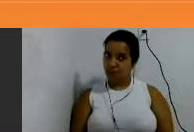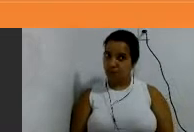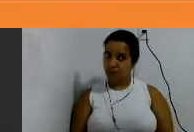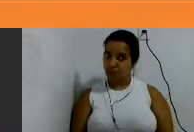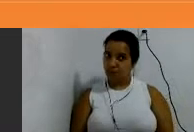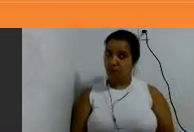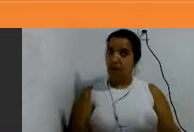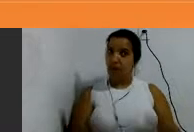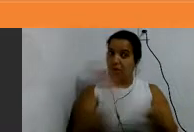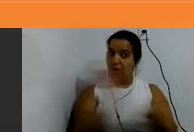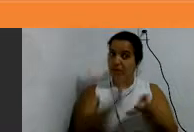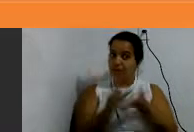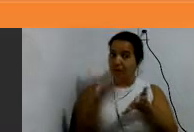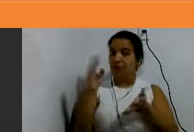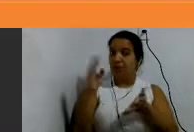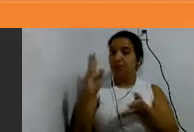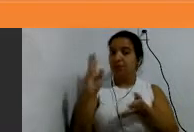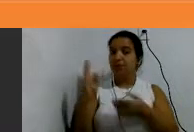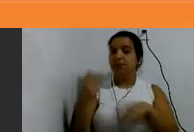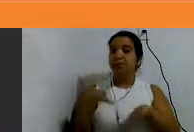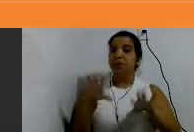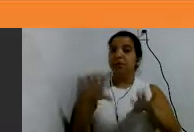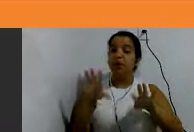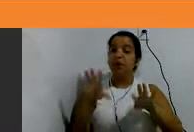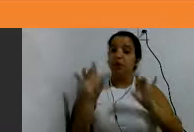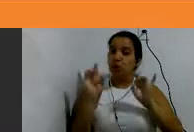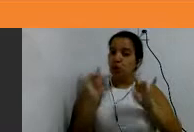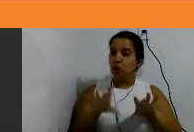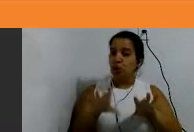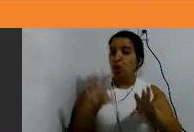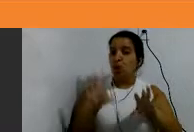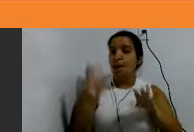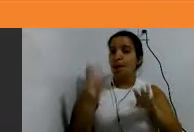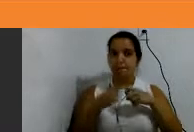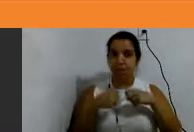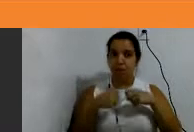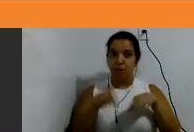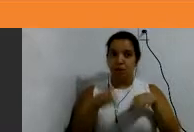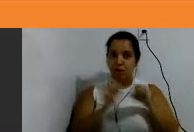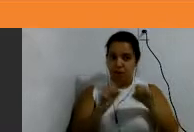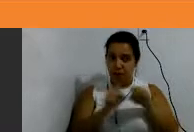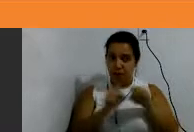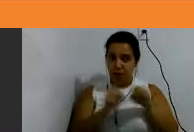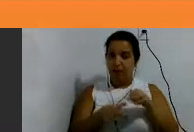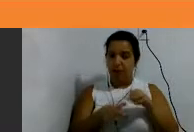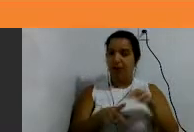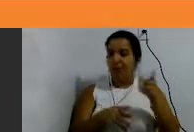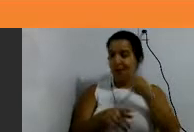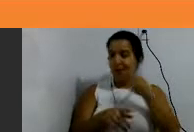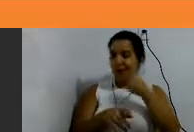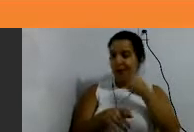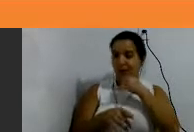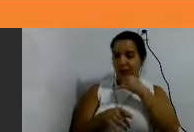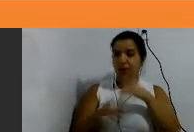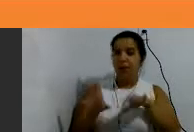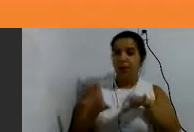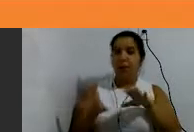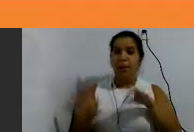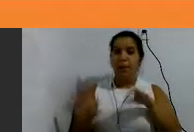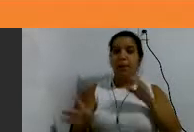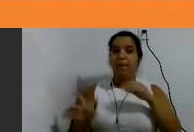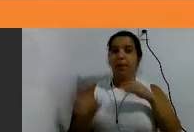técnica histológica mesmo de HE é somente o médico. E só para vocês terem ideia, o diagnóstico